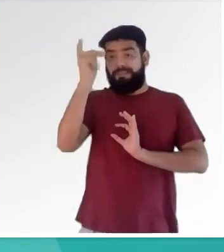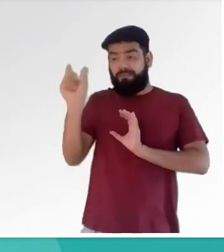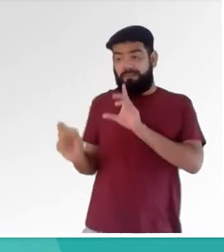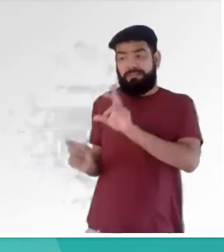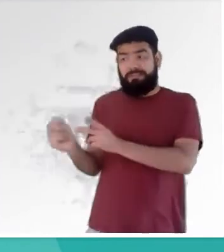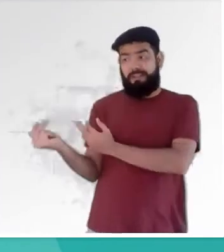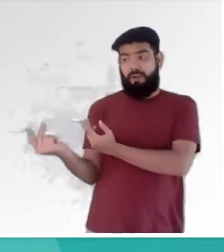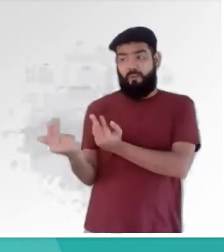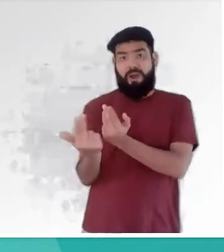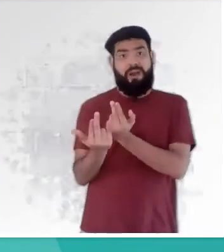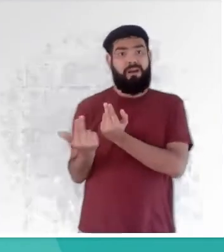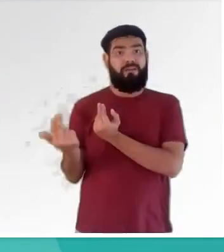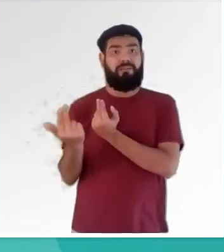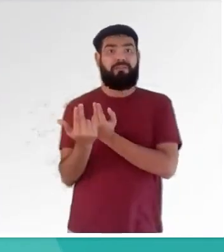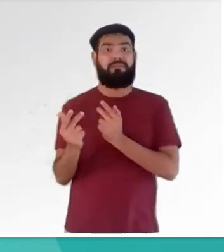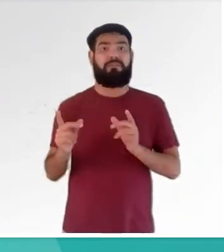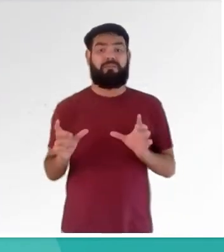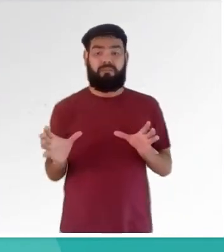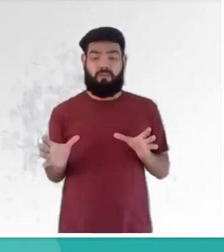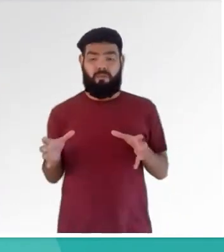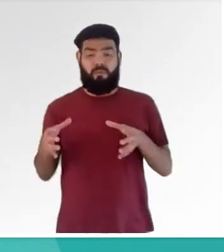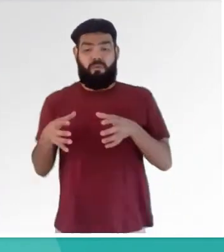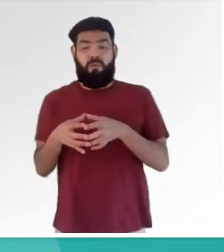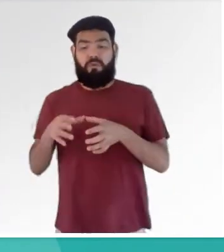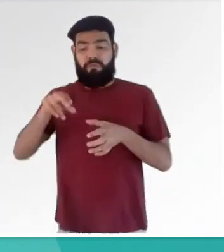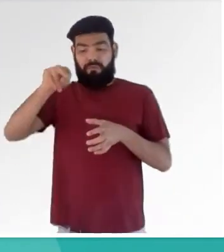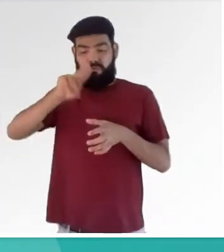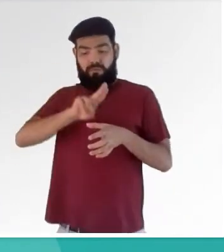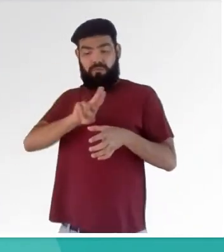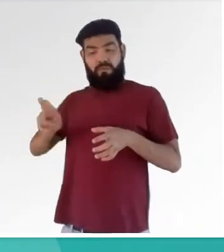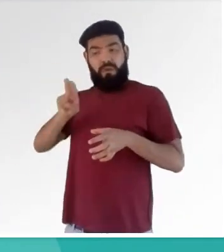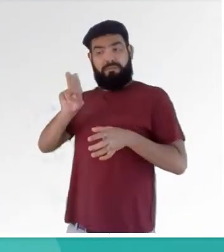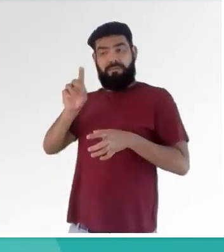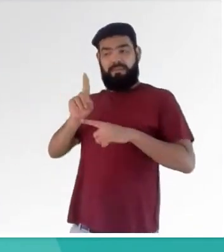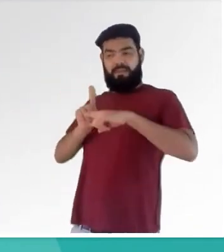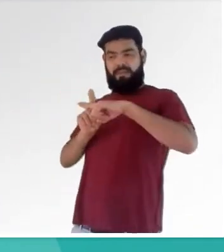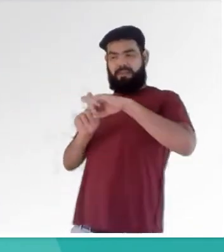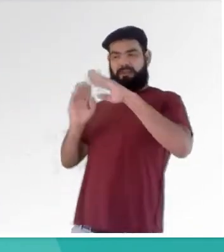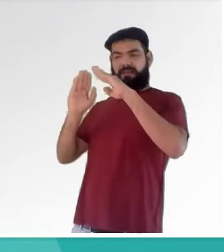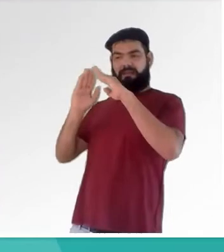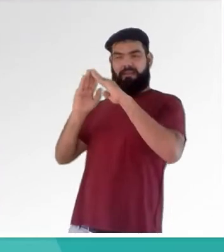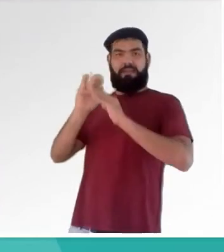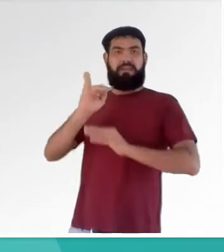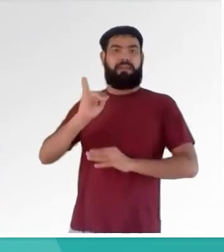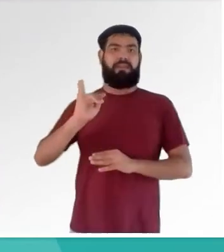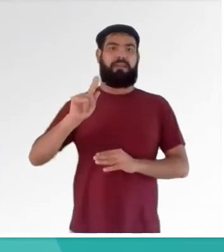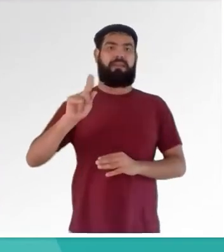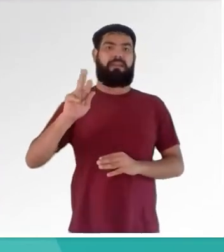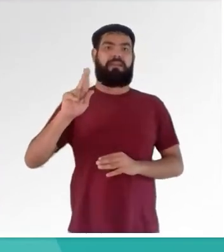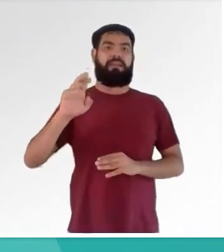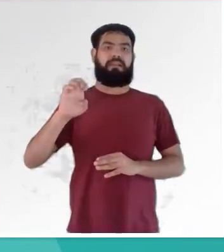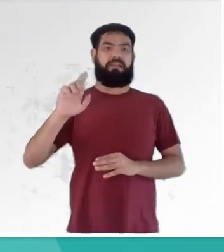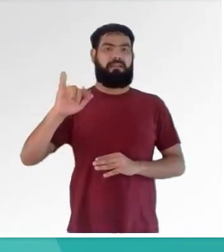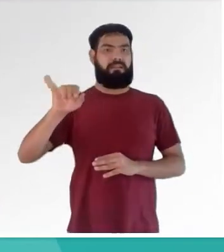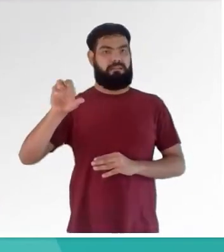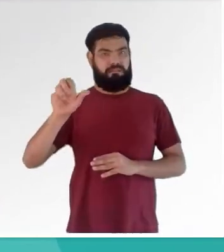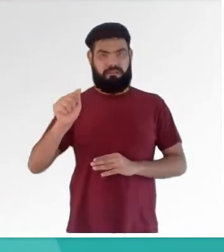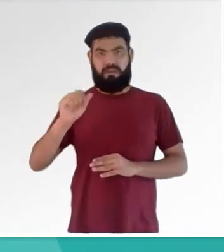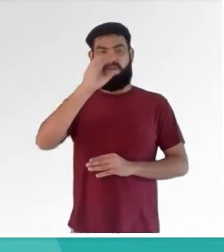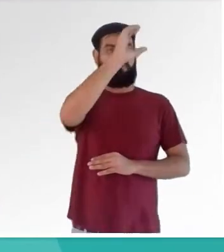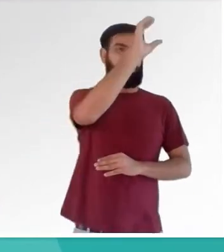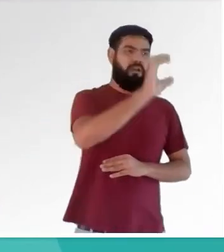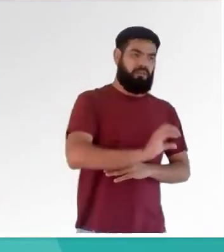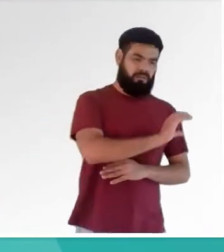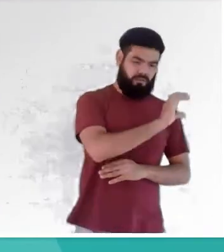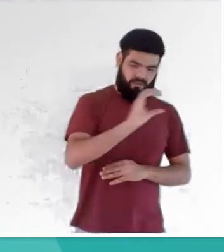que é chamada igreja. Os católicos, os evangélicos têm a Bíblia cristã,